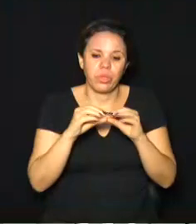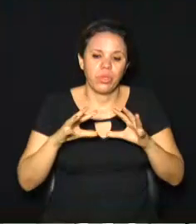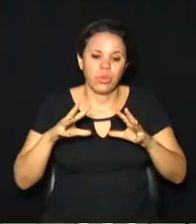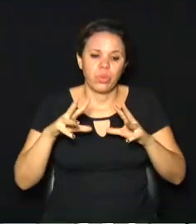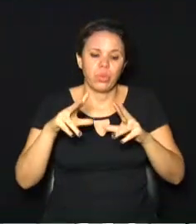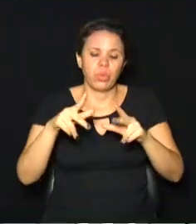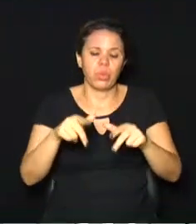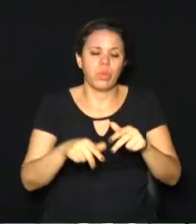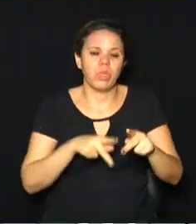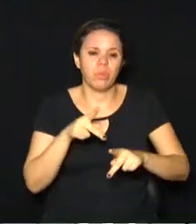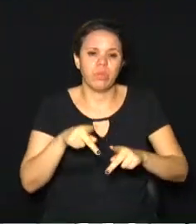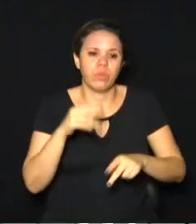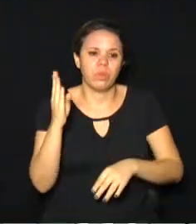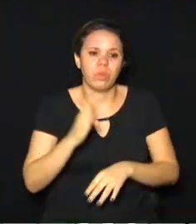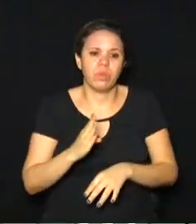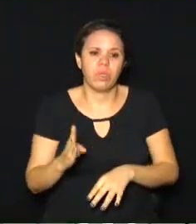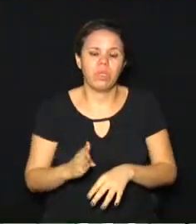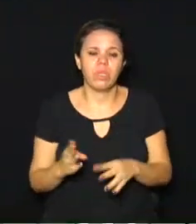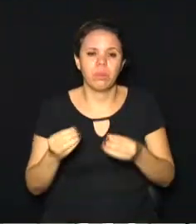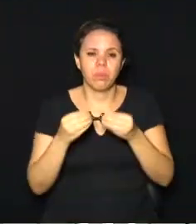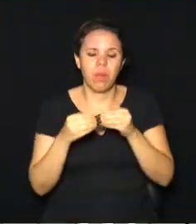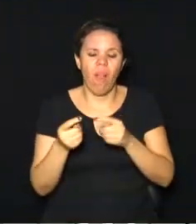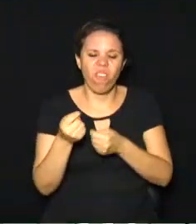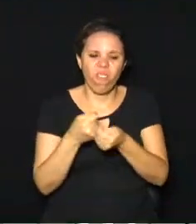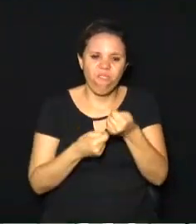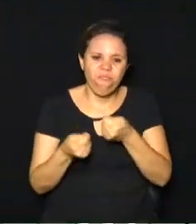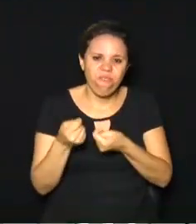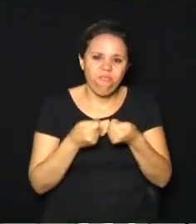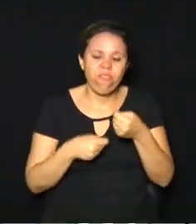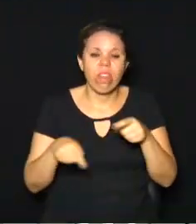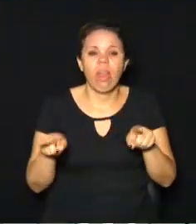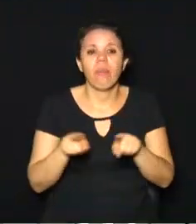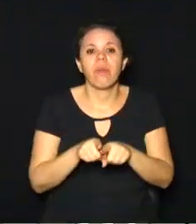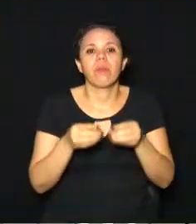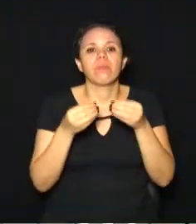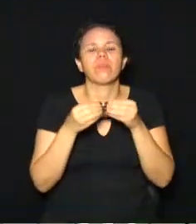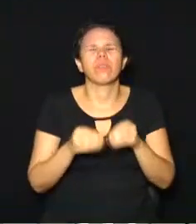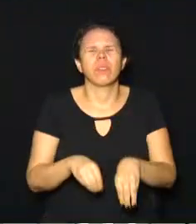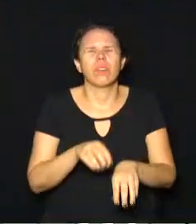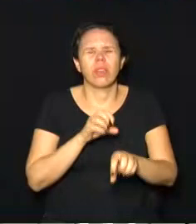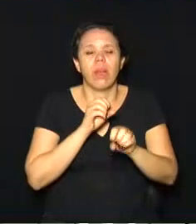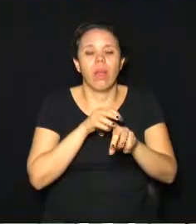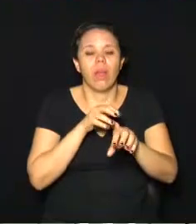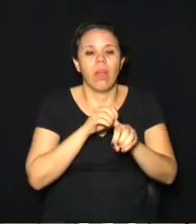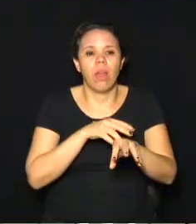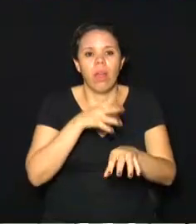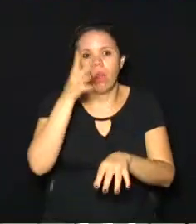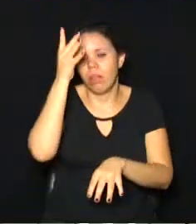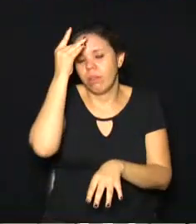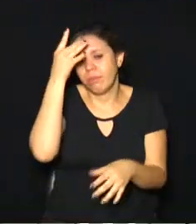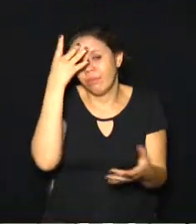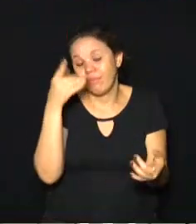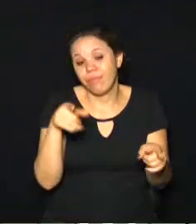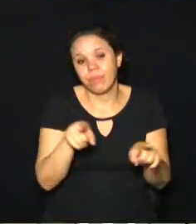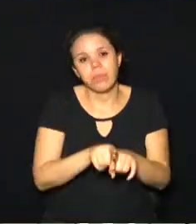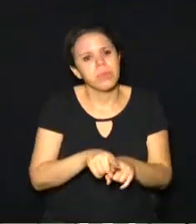os brasileiros, né, que impacta a economia do nosso país e que impacta também a vida educacional, né? Eu tenho